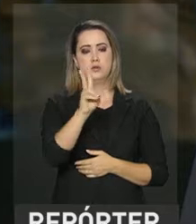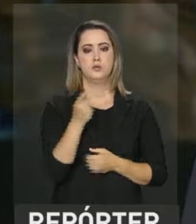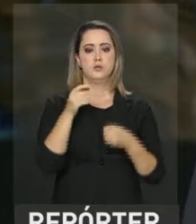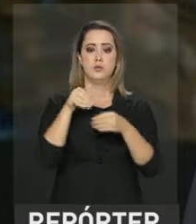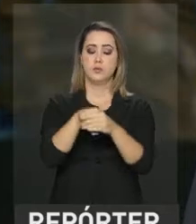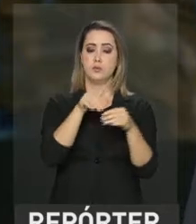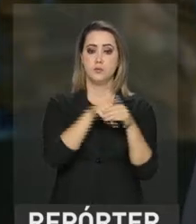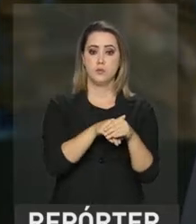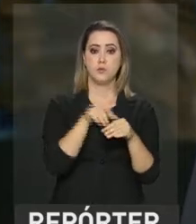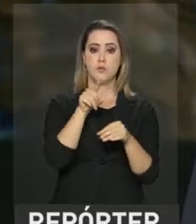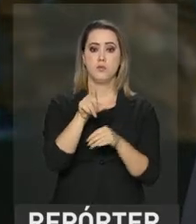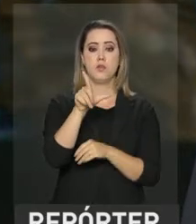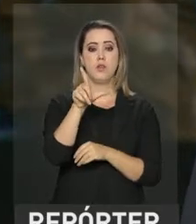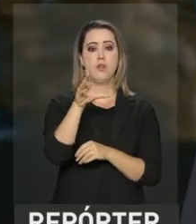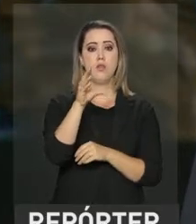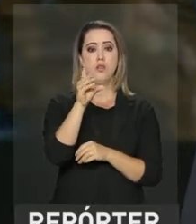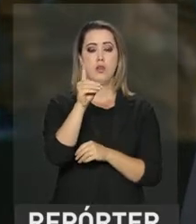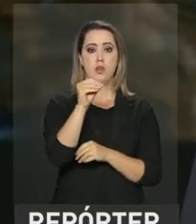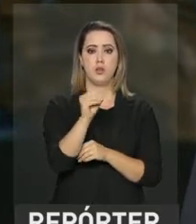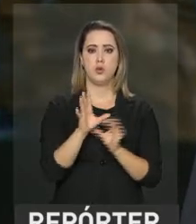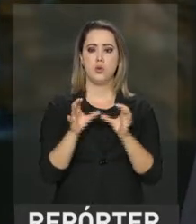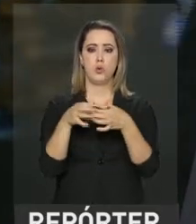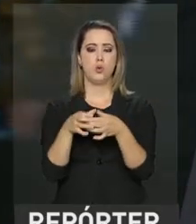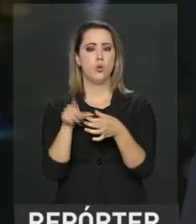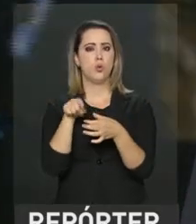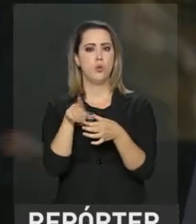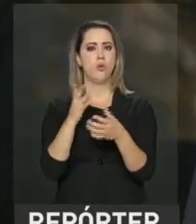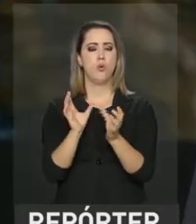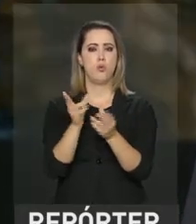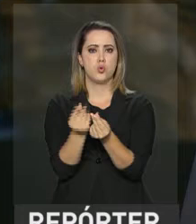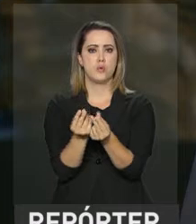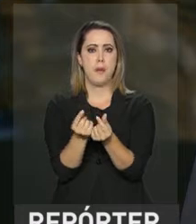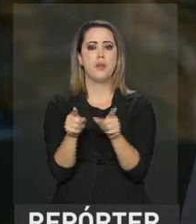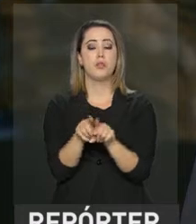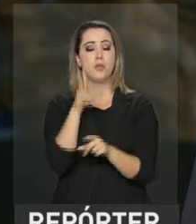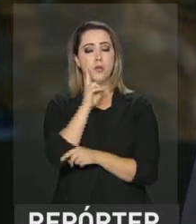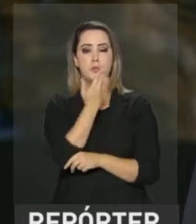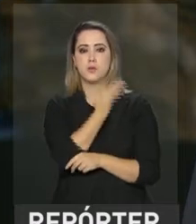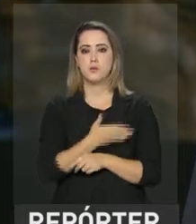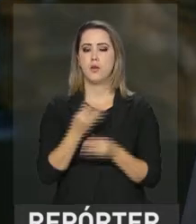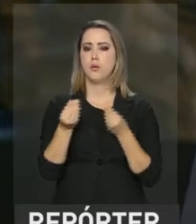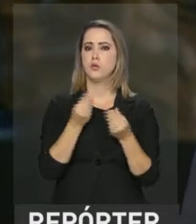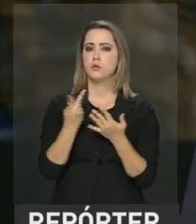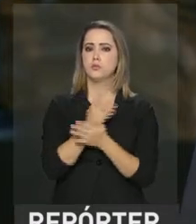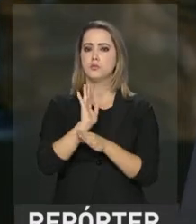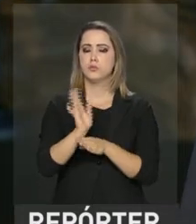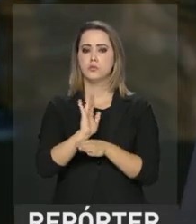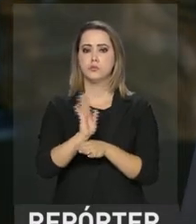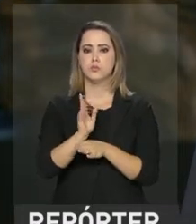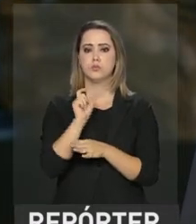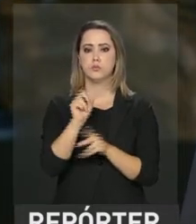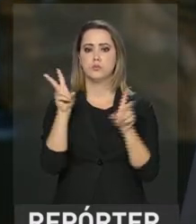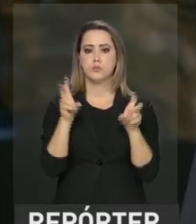votação da lb o do ano que vem na comissão mista de orçamento vamos assistir agora a reportagem